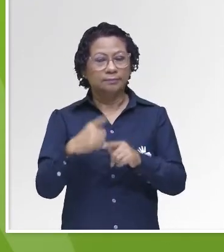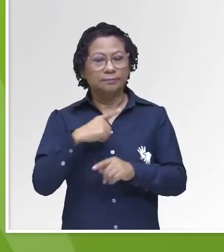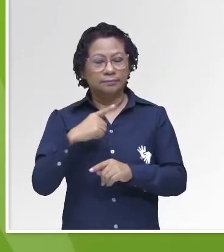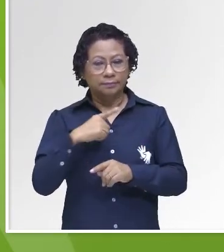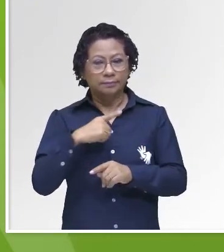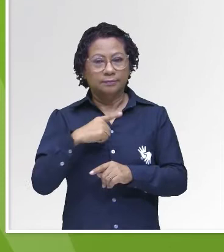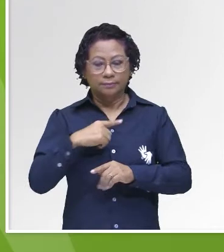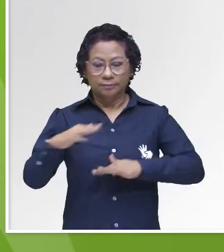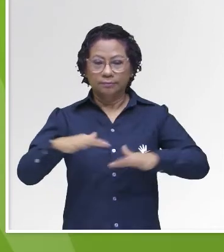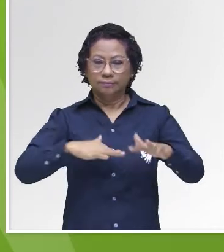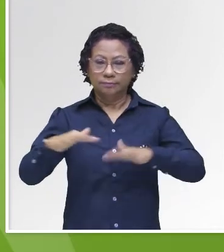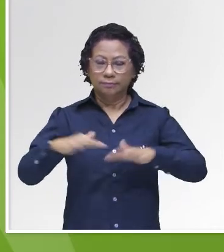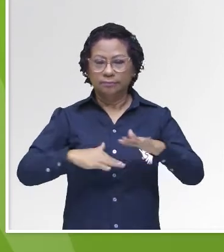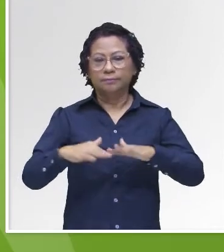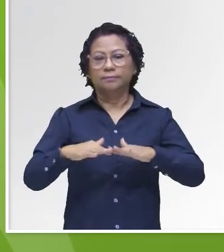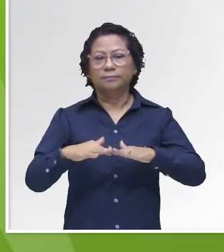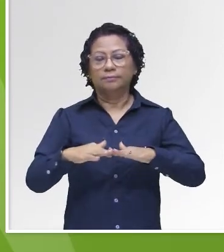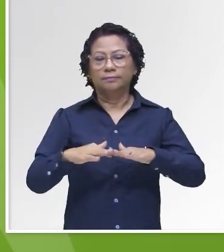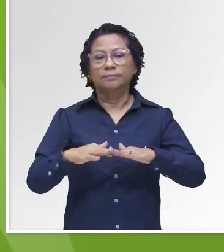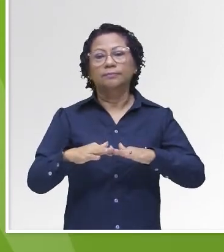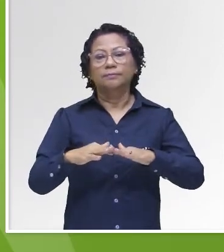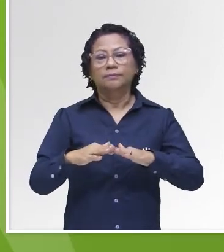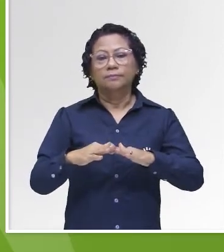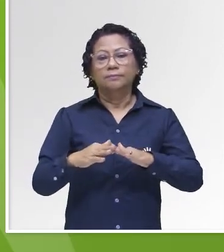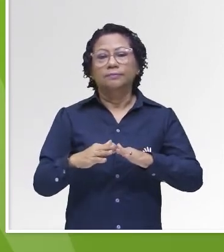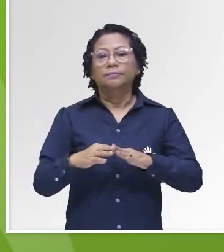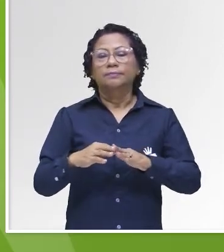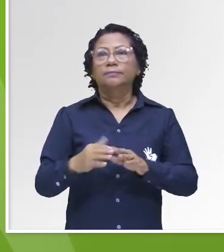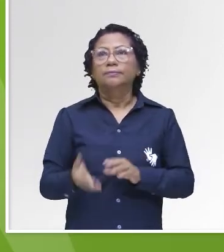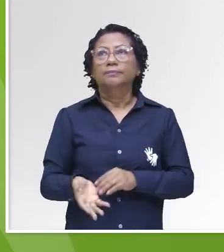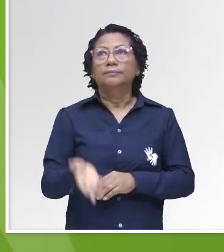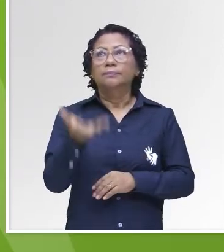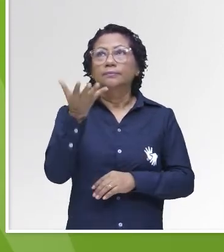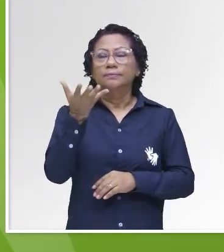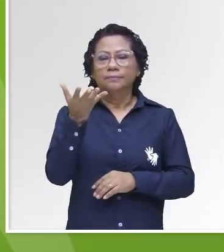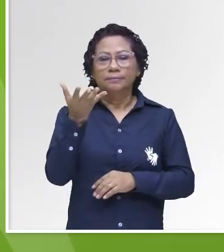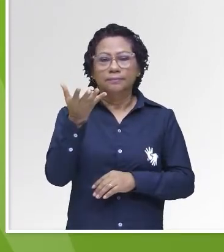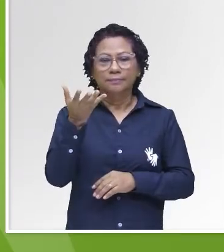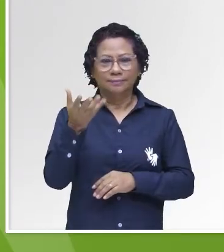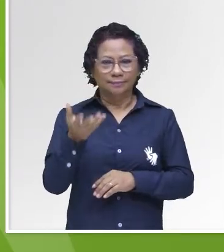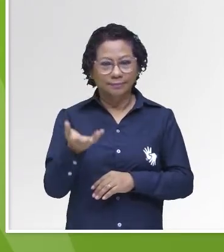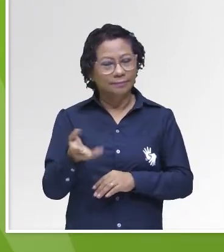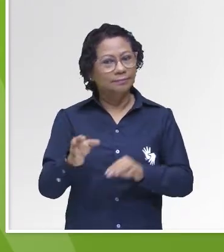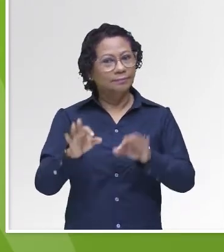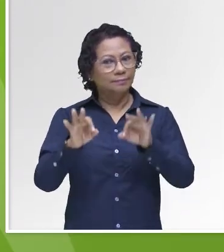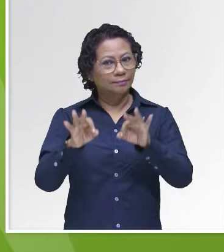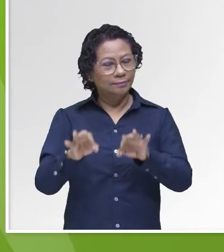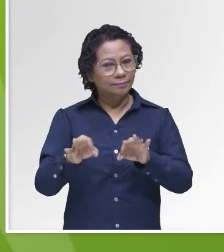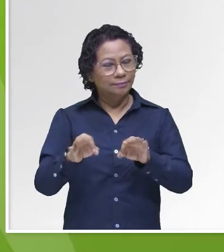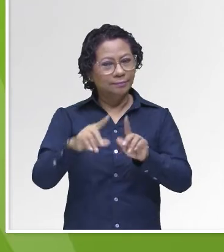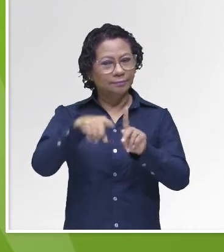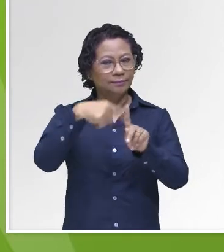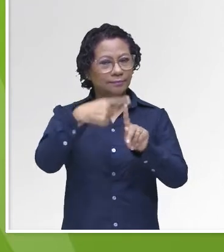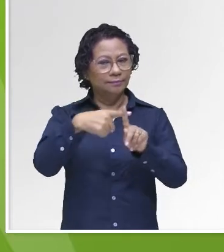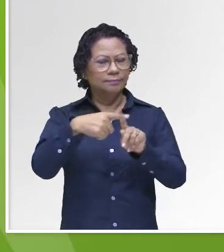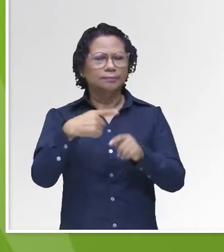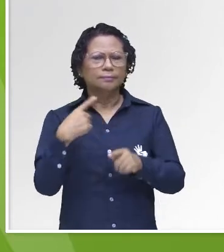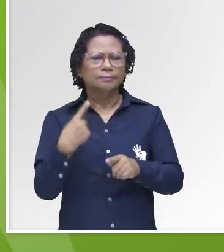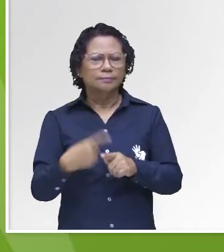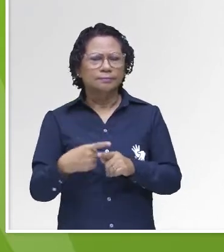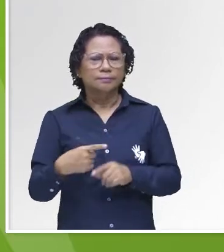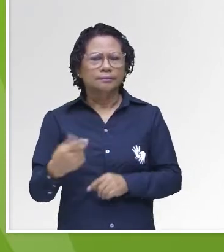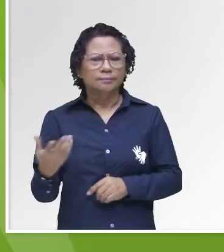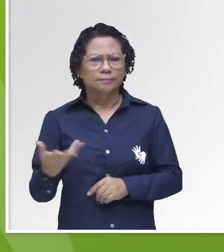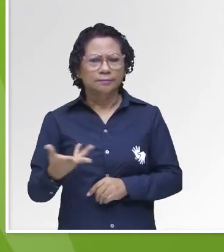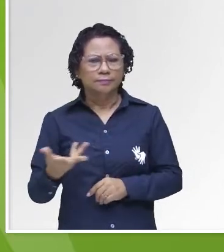o movimento vertical e para baixo, não é? A gravidade é positiva, porque quando é que uma aceleração é